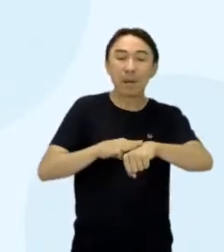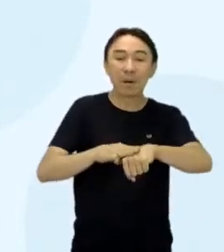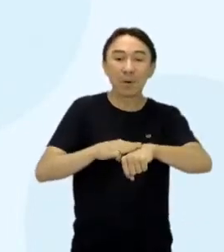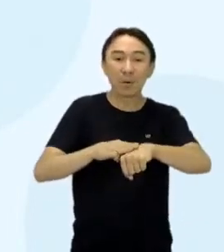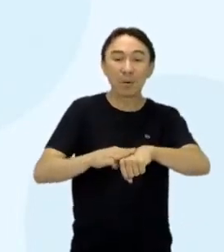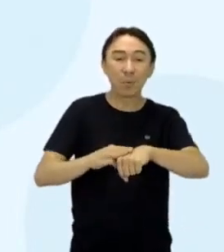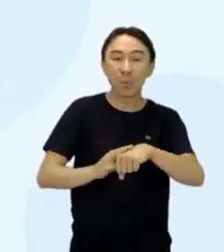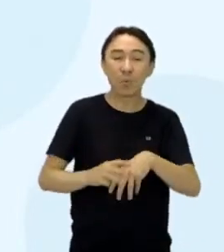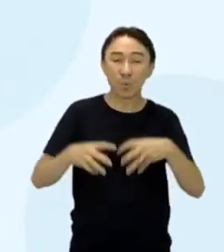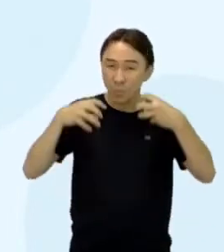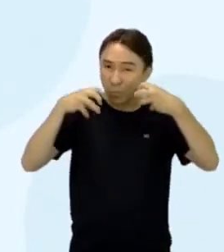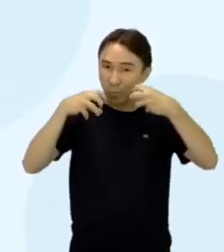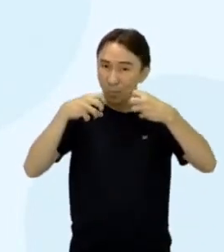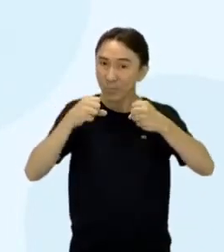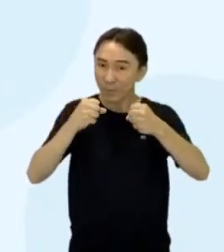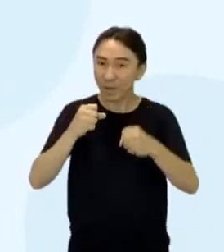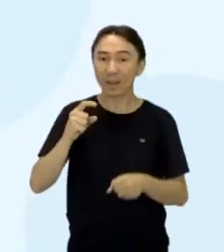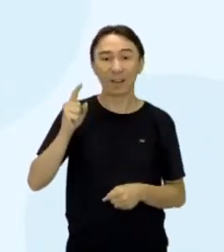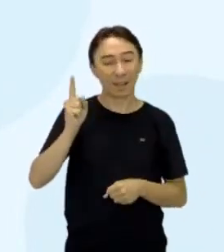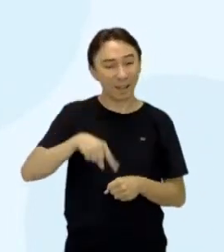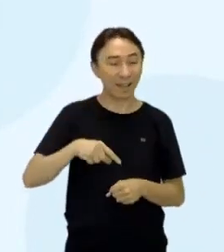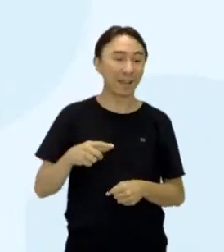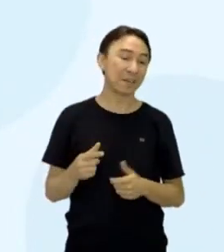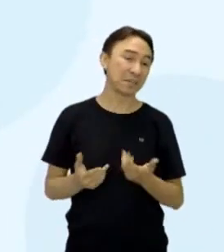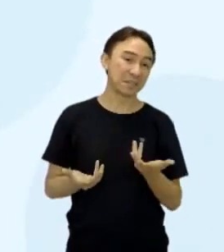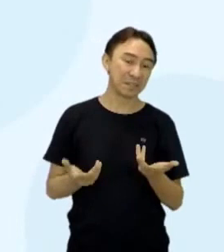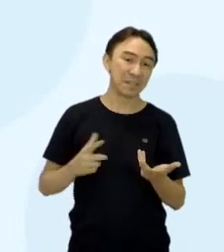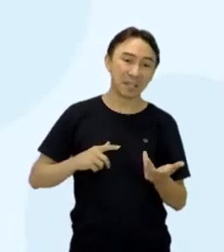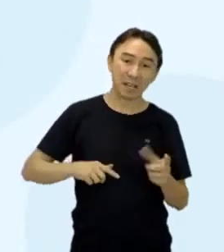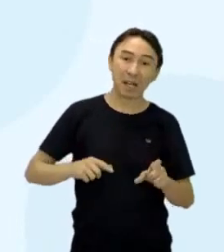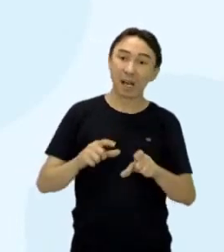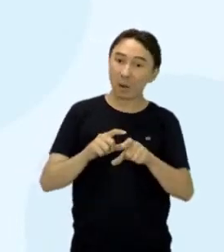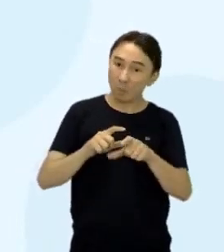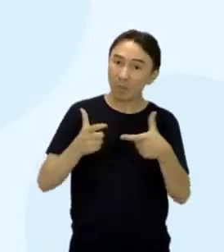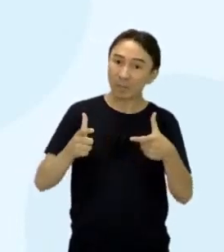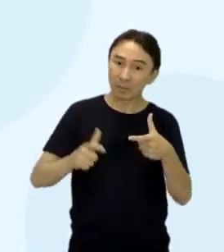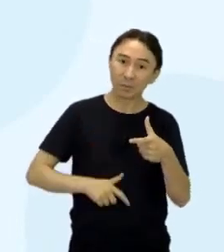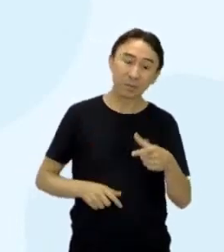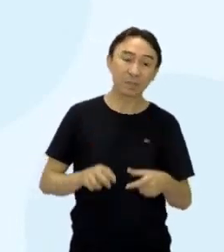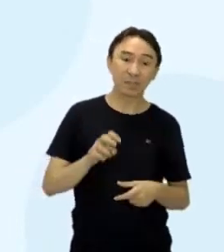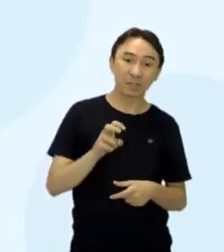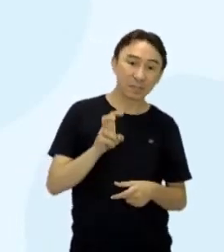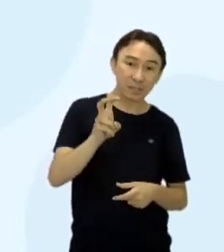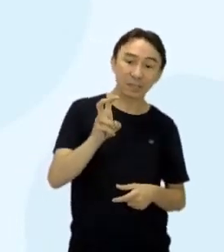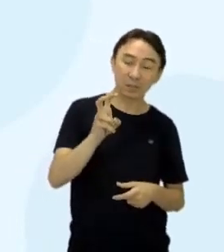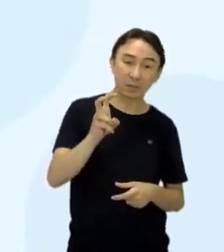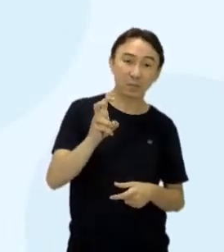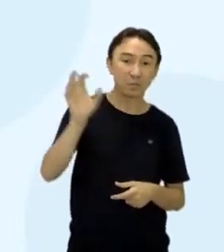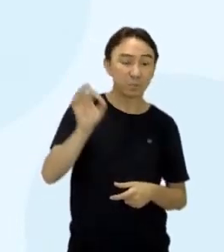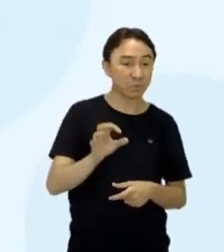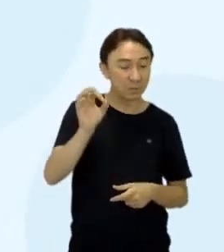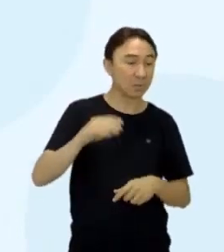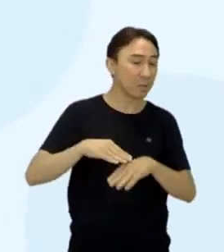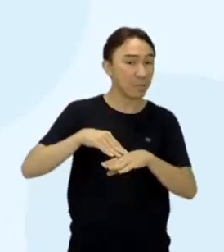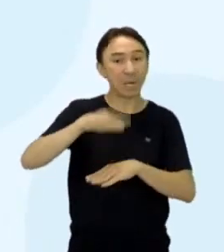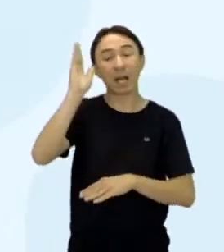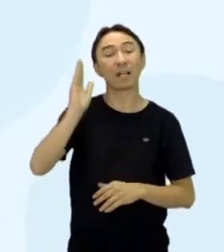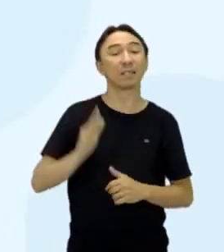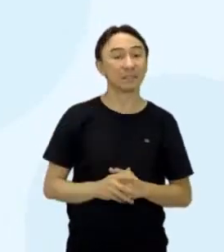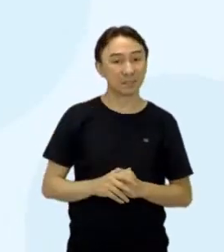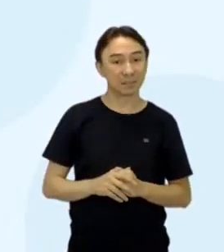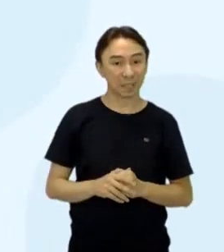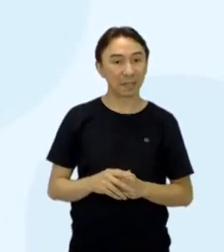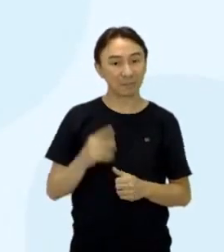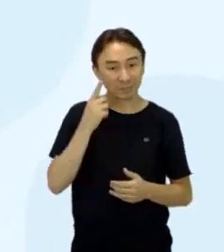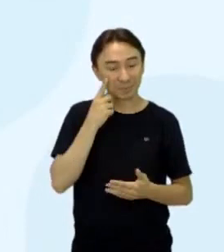aí que a perspectiva aí de aumento aí de mais de 5%, né, em relação ao ano anterior. Então é